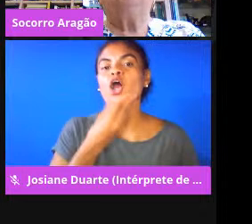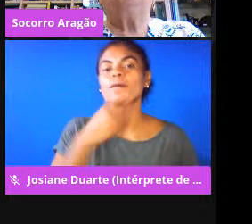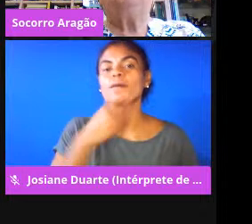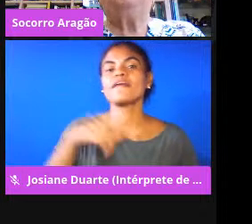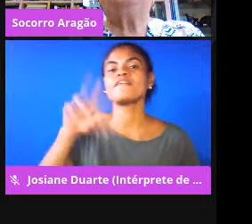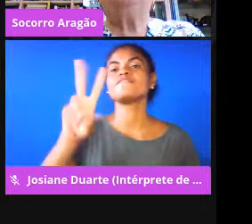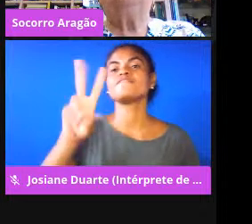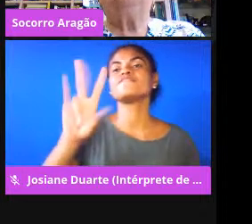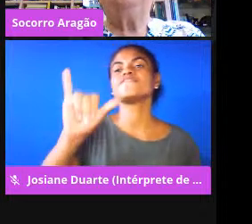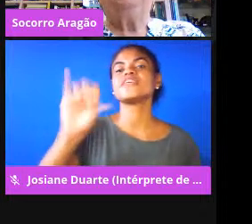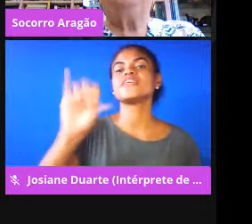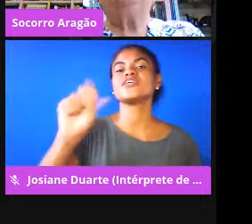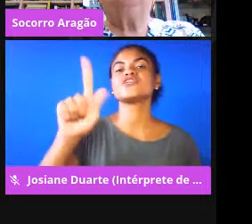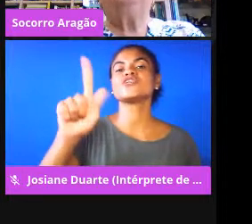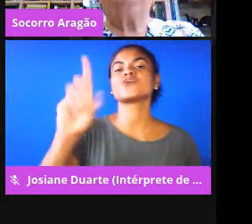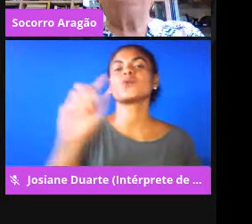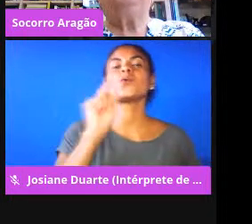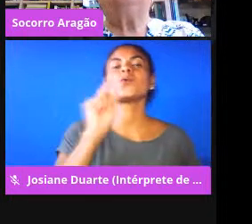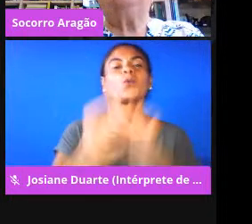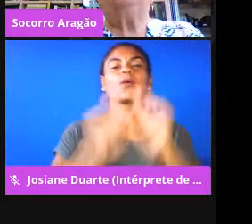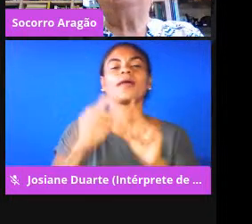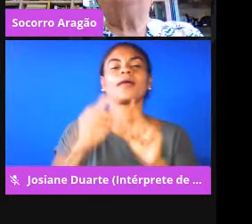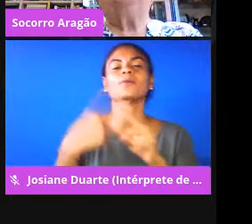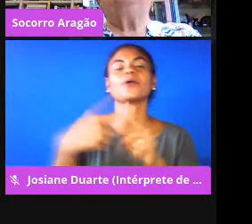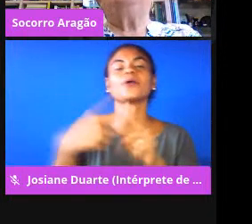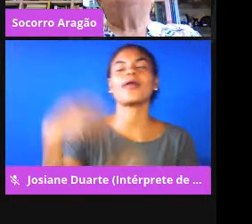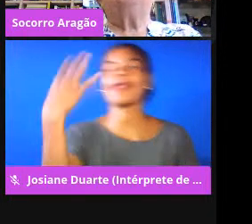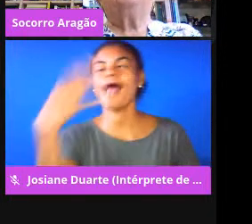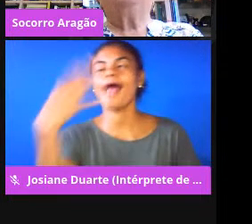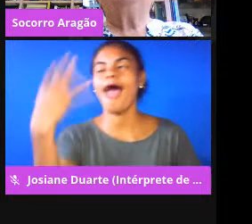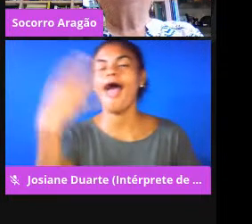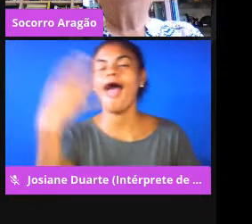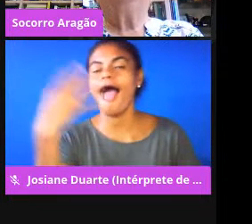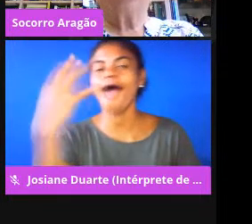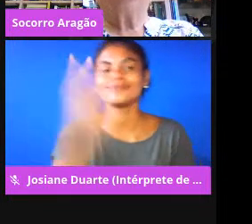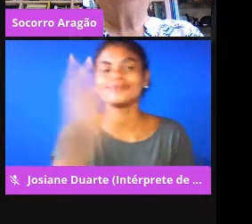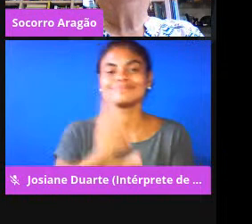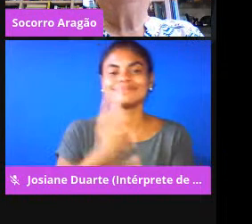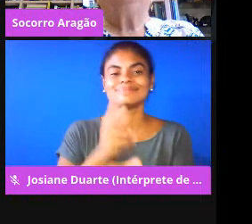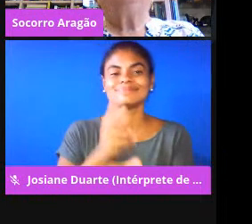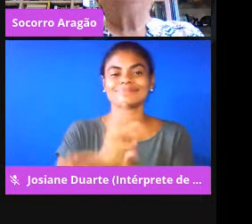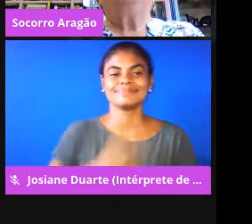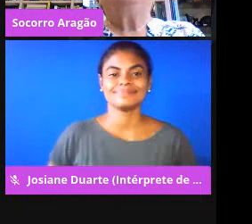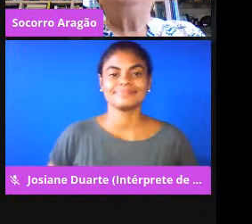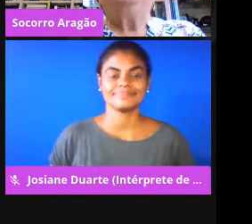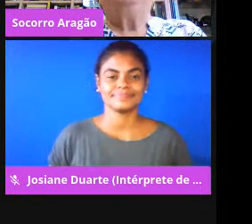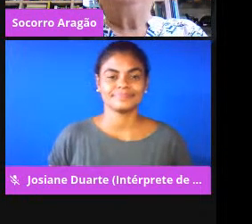é de Simão, com pobreza e tudo. Esse homem tem visto, senhor Aderaldo.